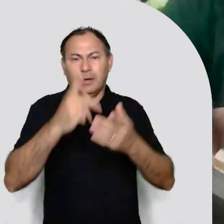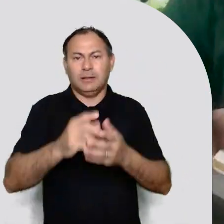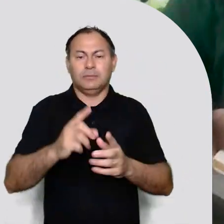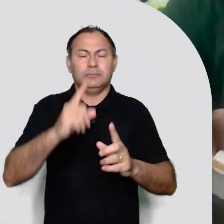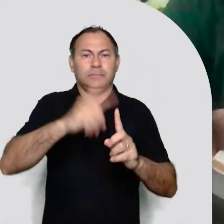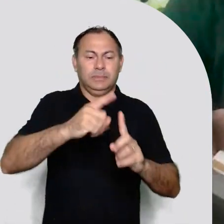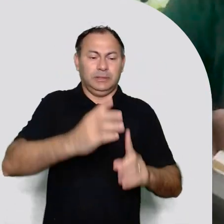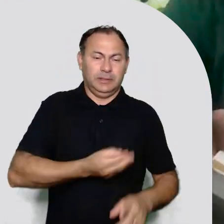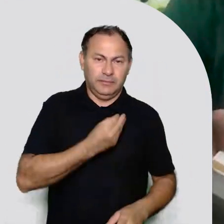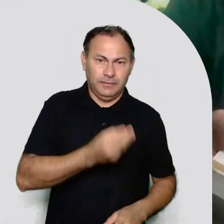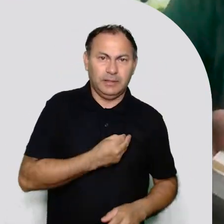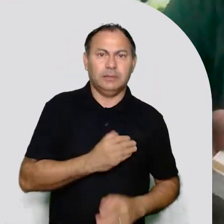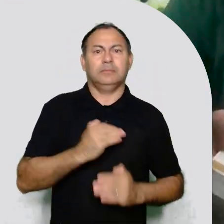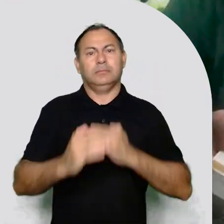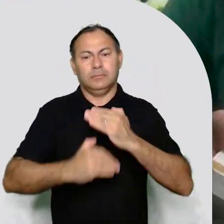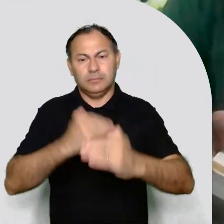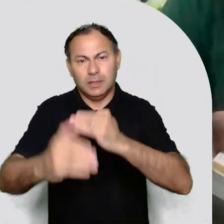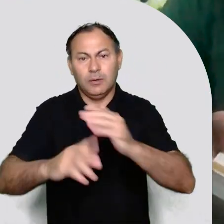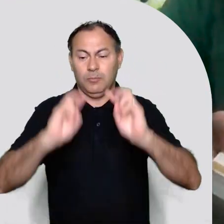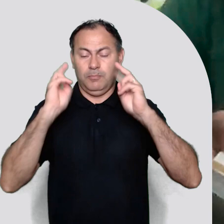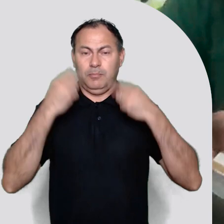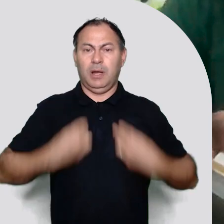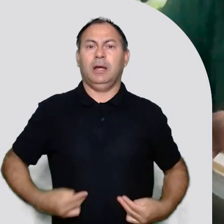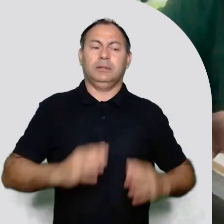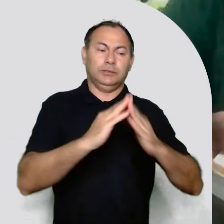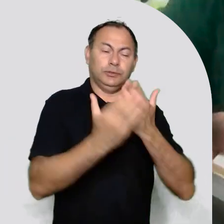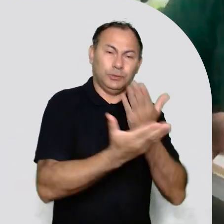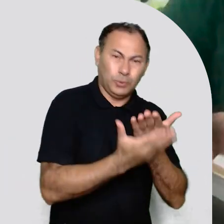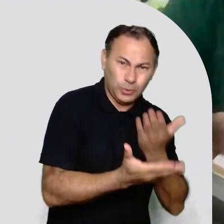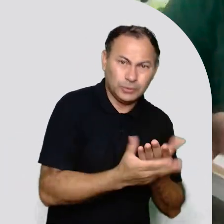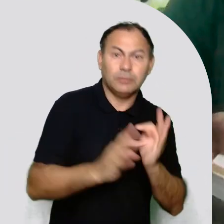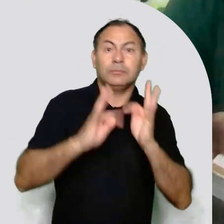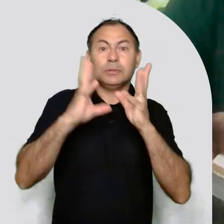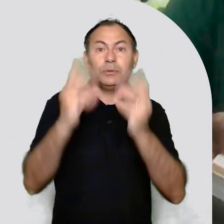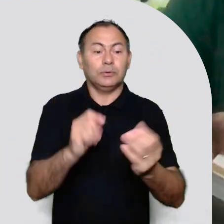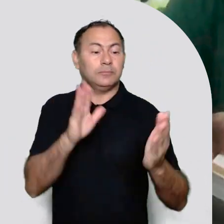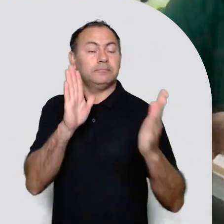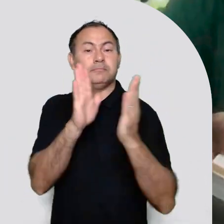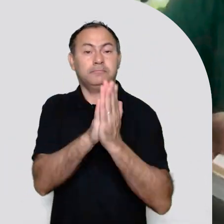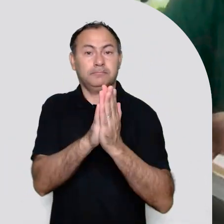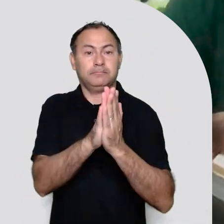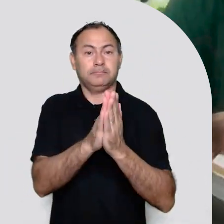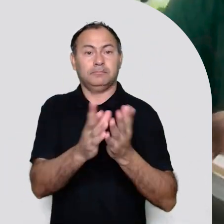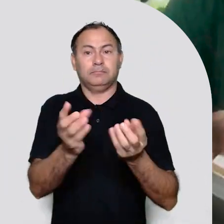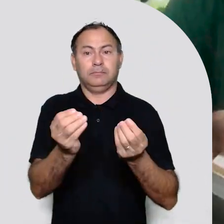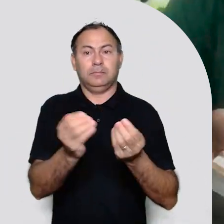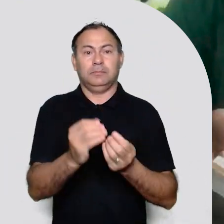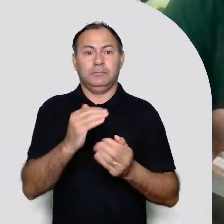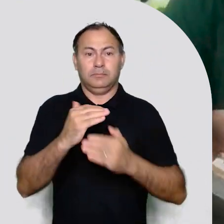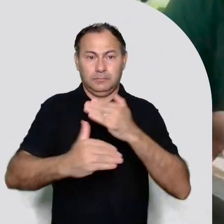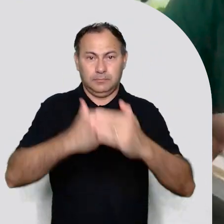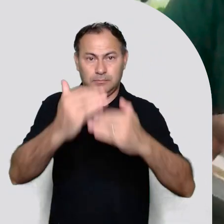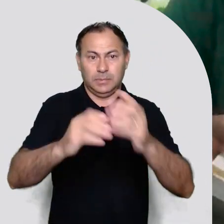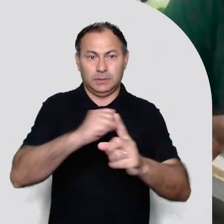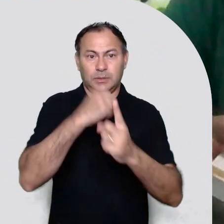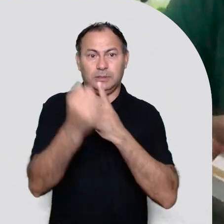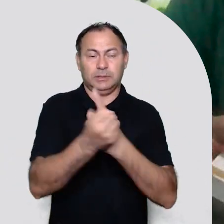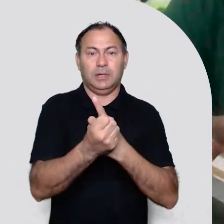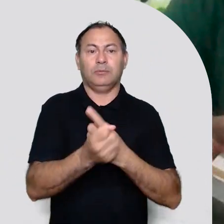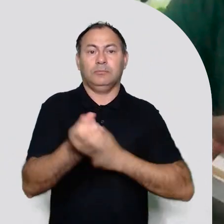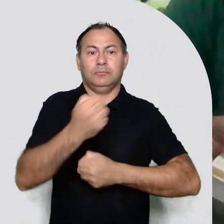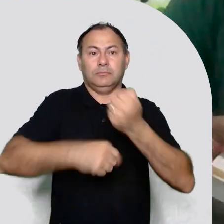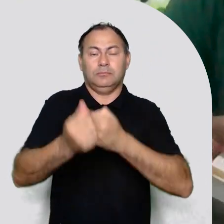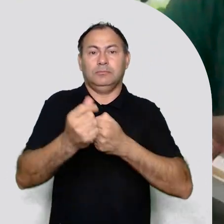expectativa de vida, índice de desenvolvimento humano, escolaridade, tudo que impacta num desempenho social